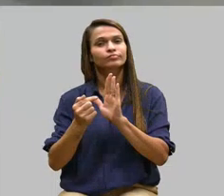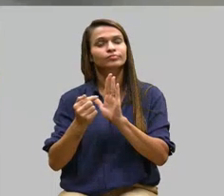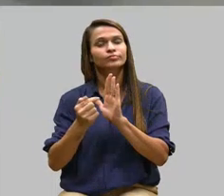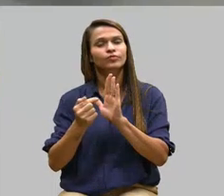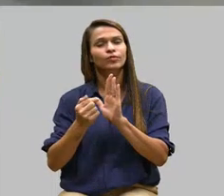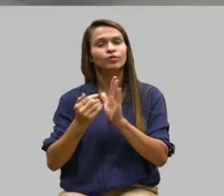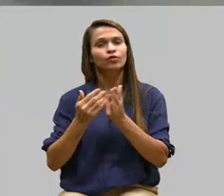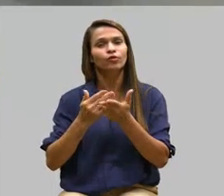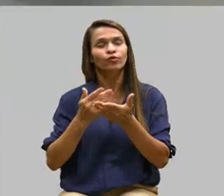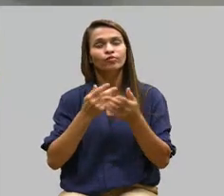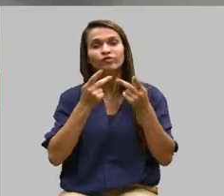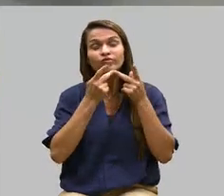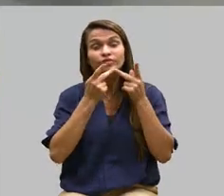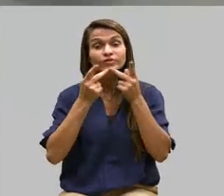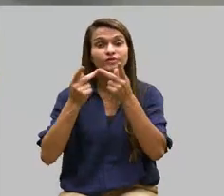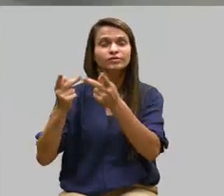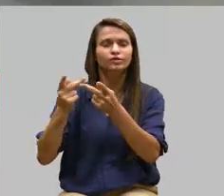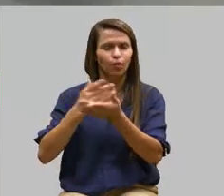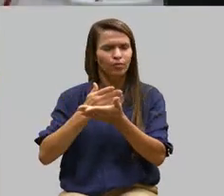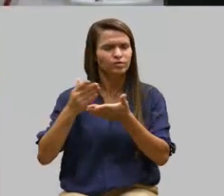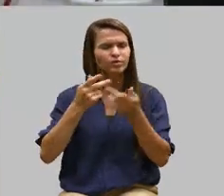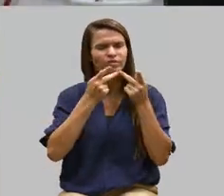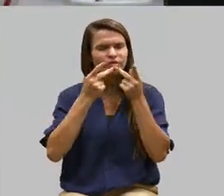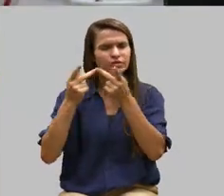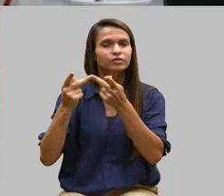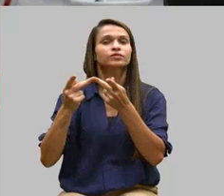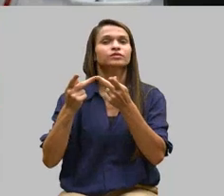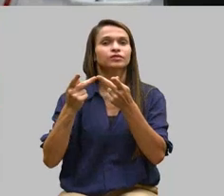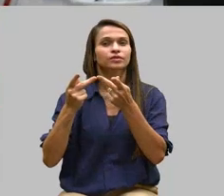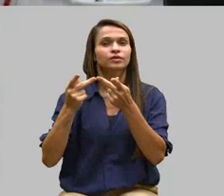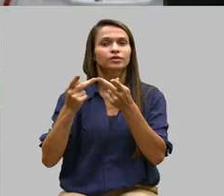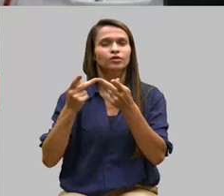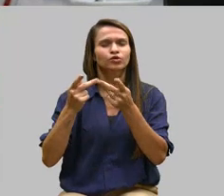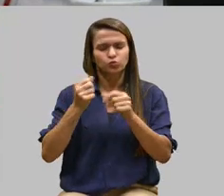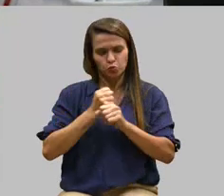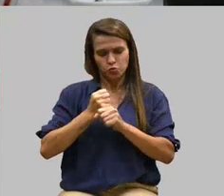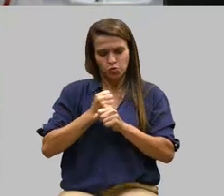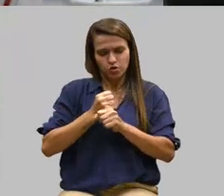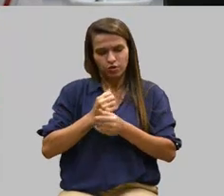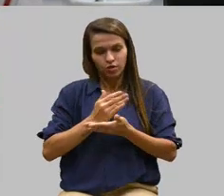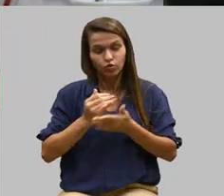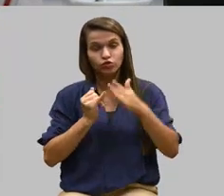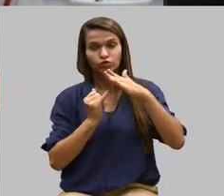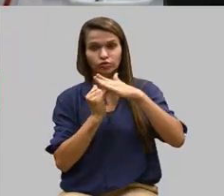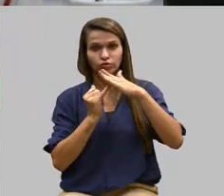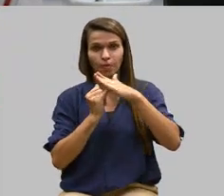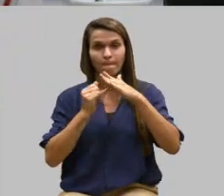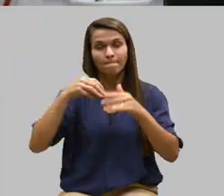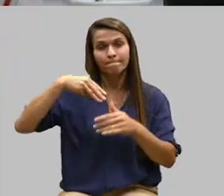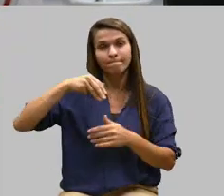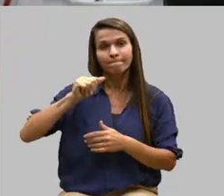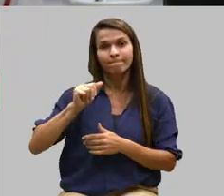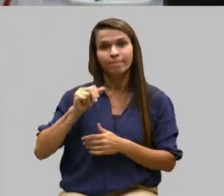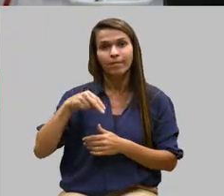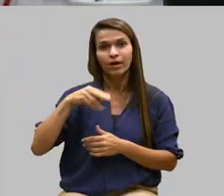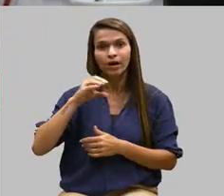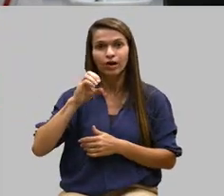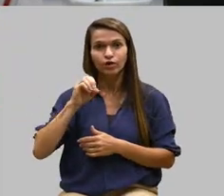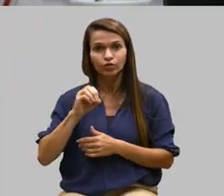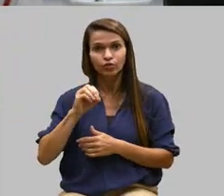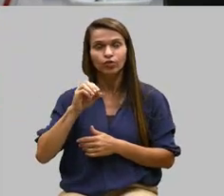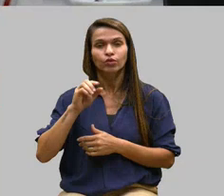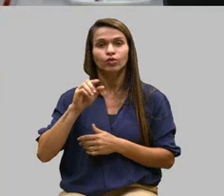visita que eu fiz Logo no início do ano o Instituto mano Down onde